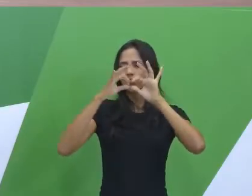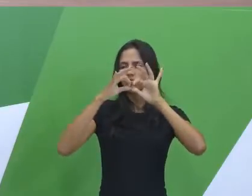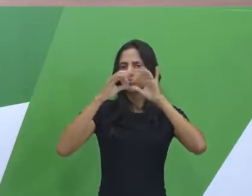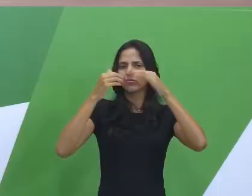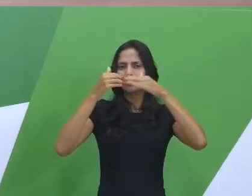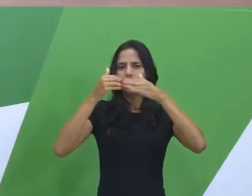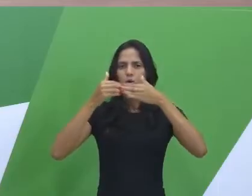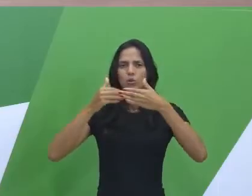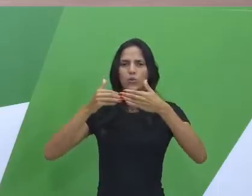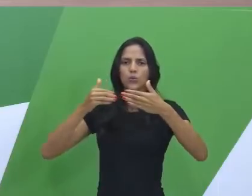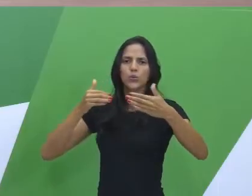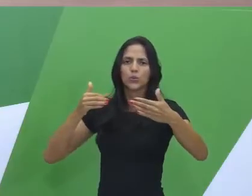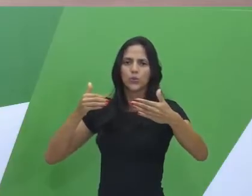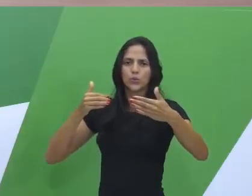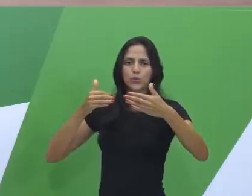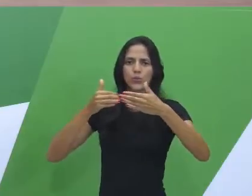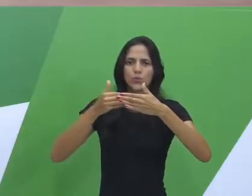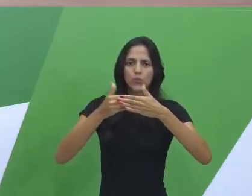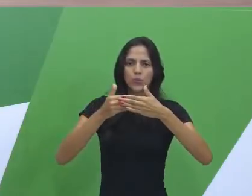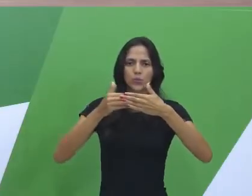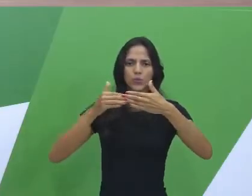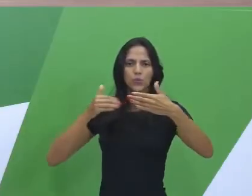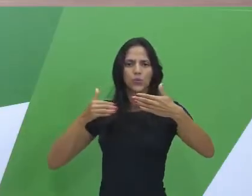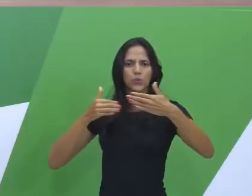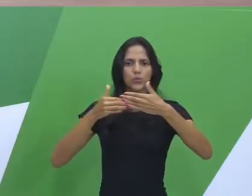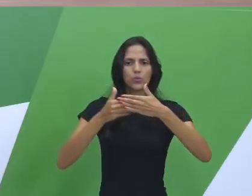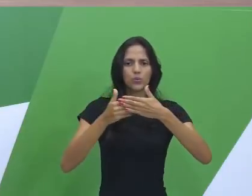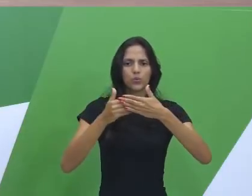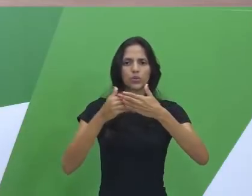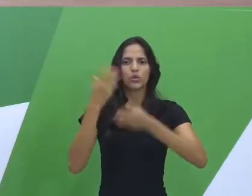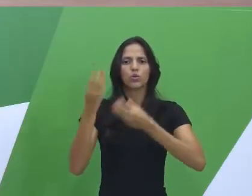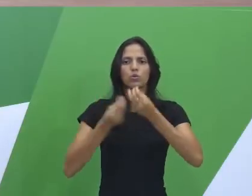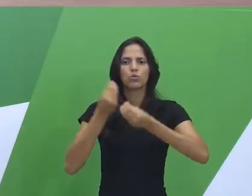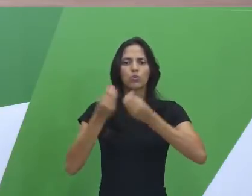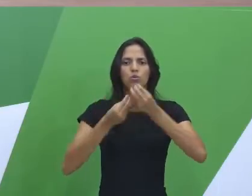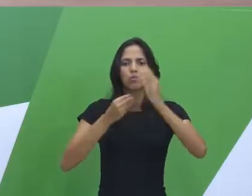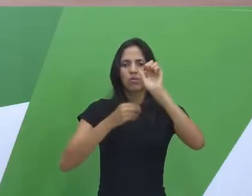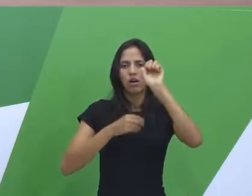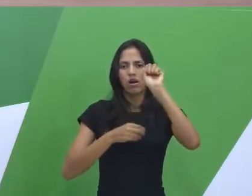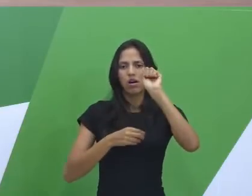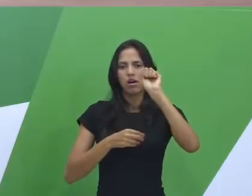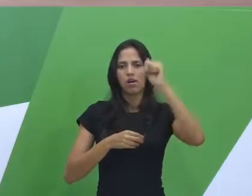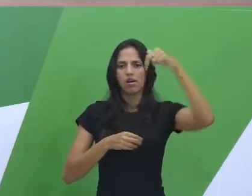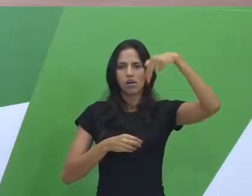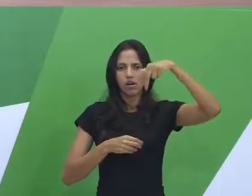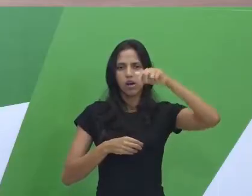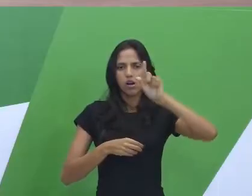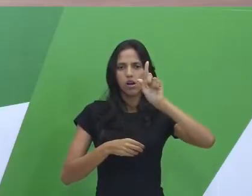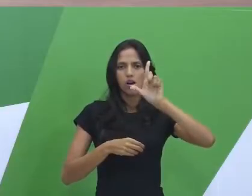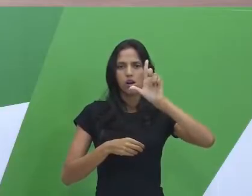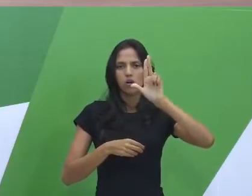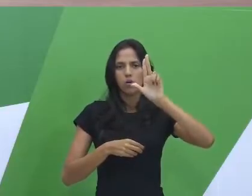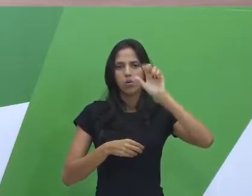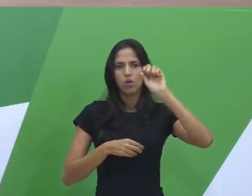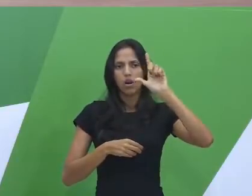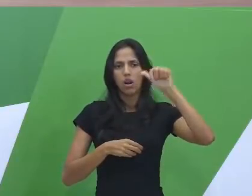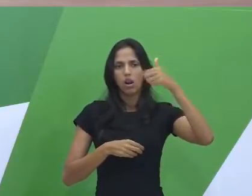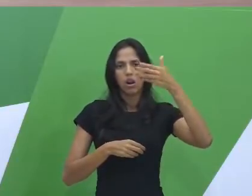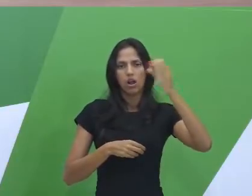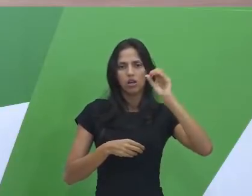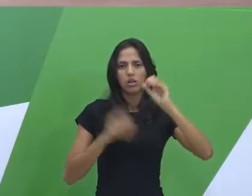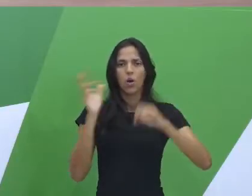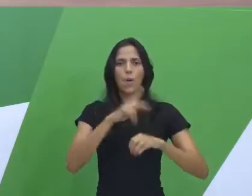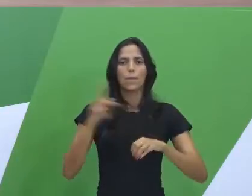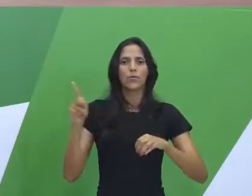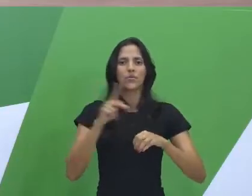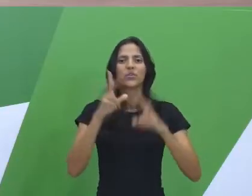afastamento e aí a angulação. Por isso que o nosso professor automaticamente ele